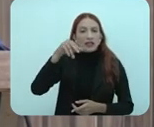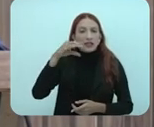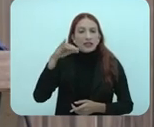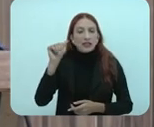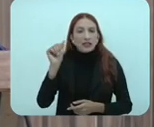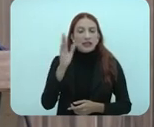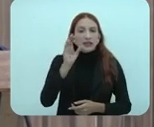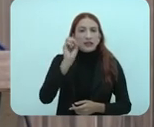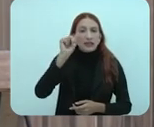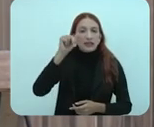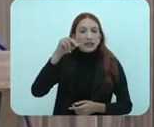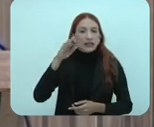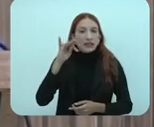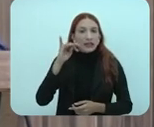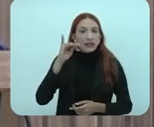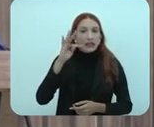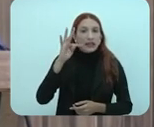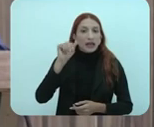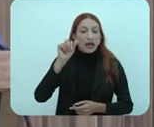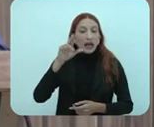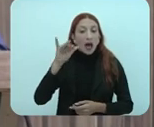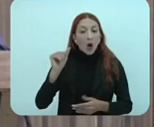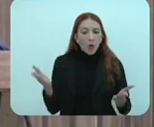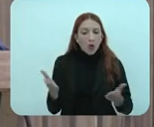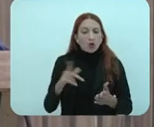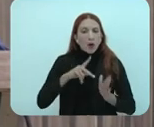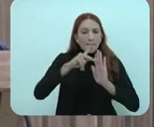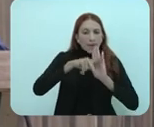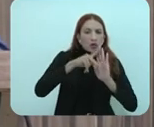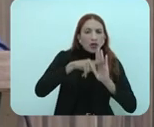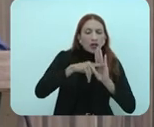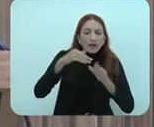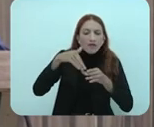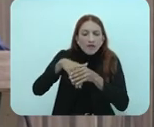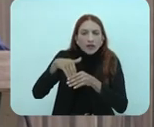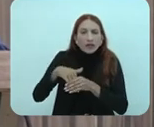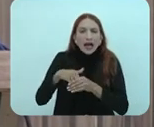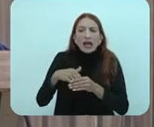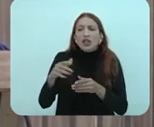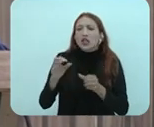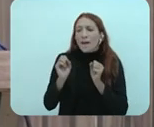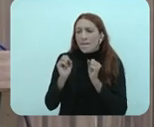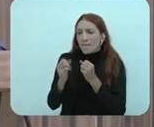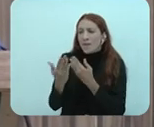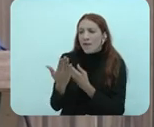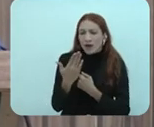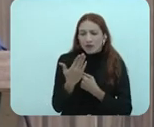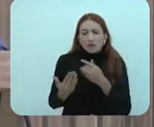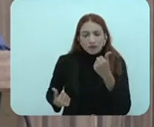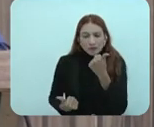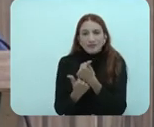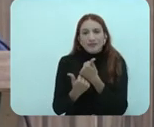colocando um projeto para ser votado pelos nobres pares e já peço o apoio de cada um.